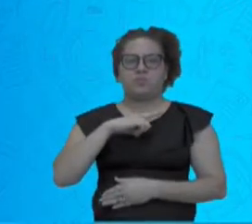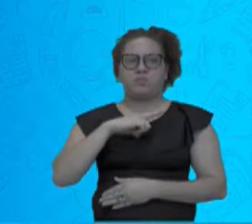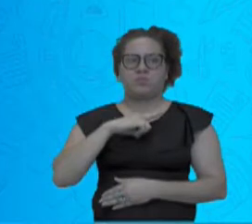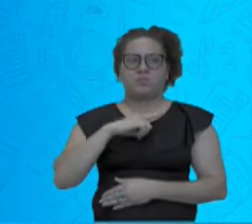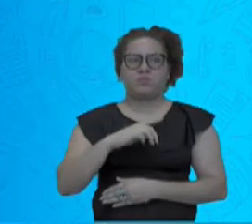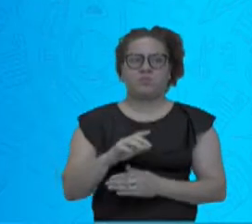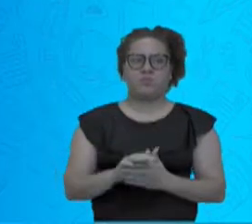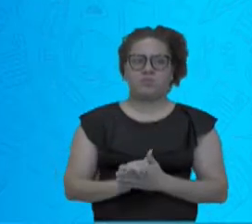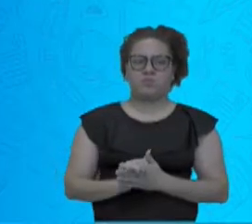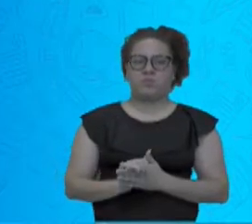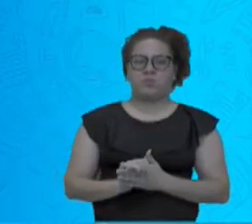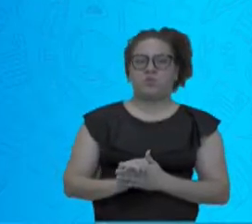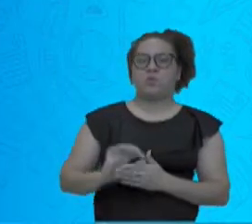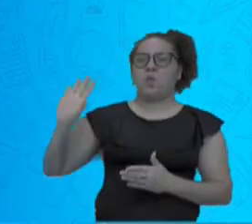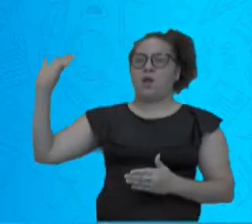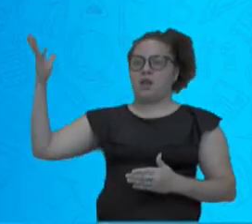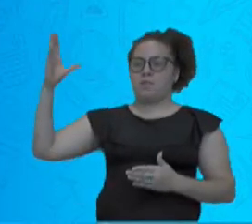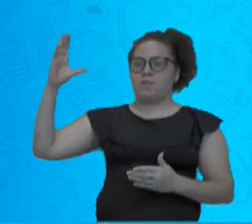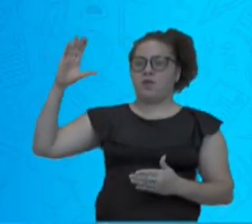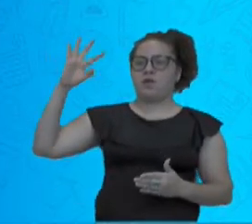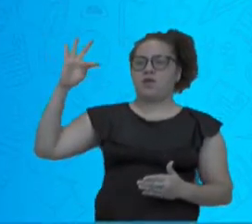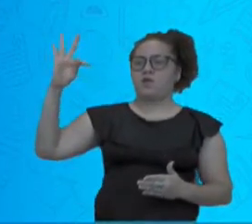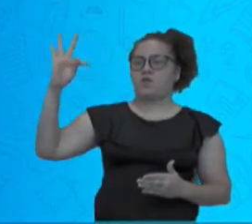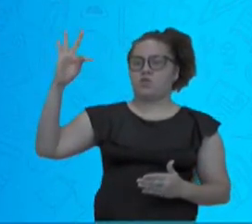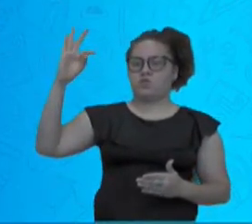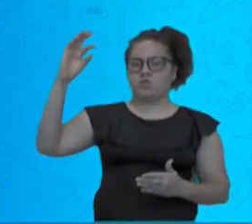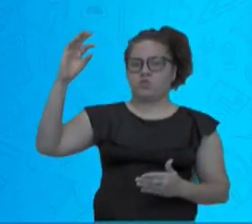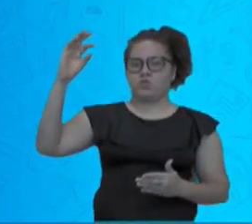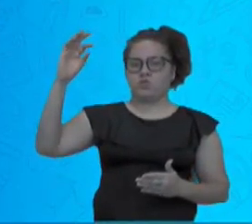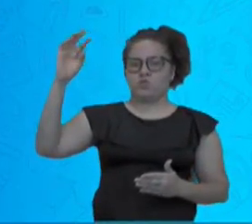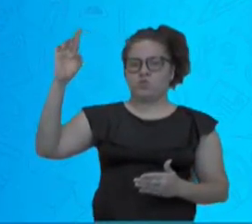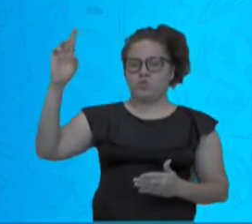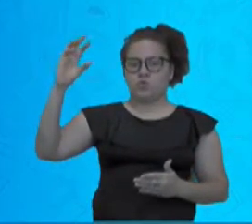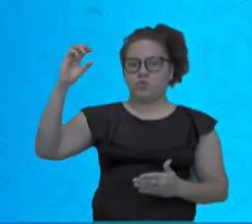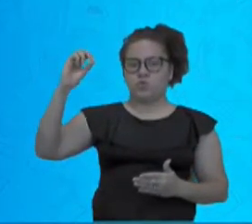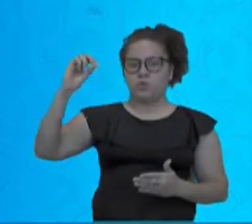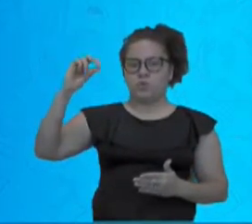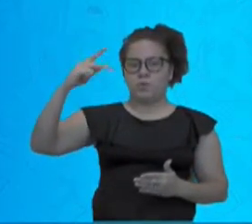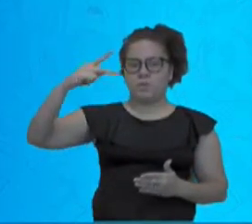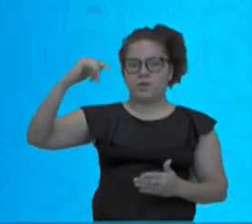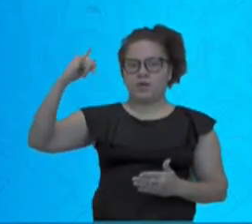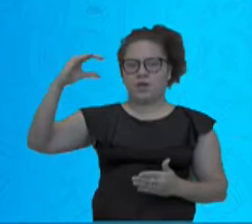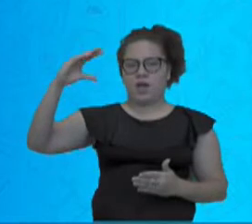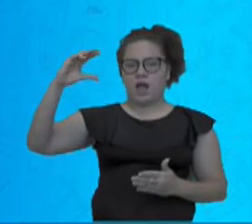no clima tropical semiárido.